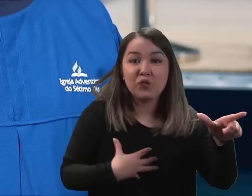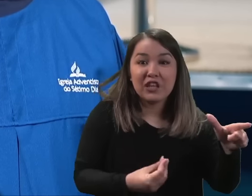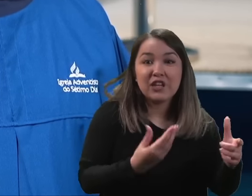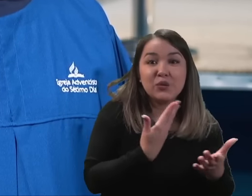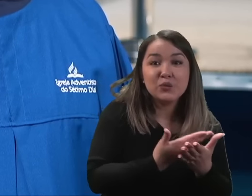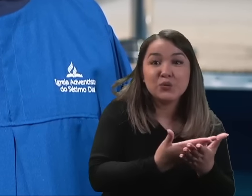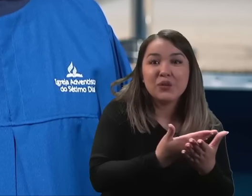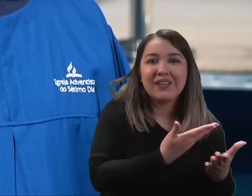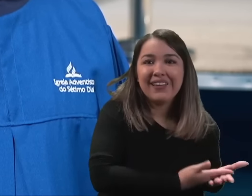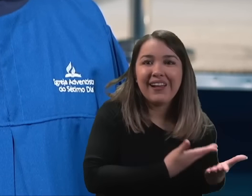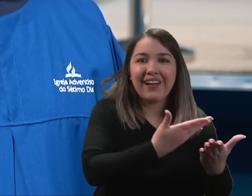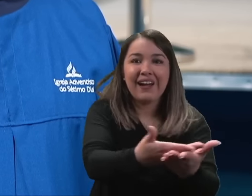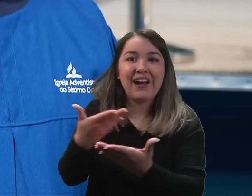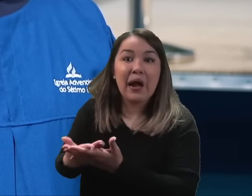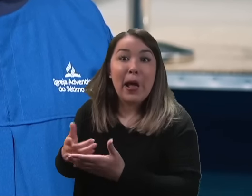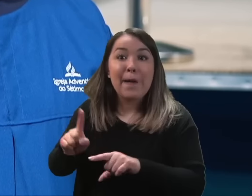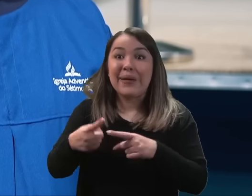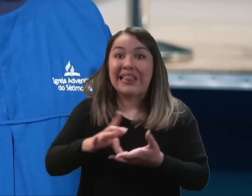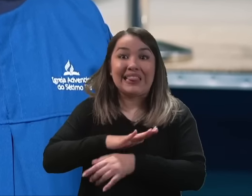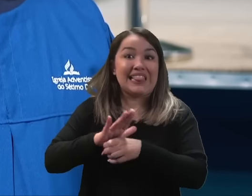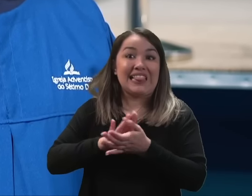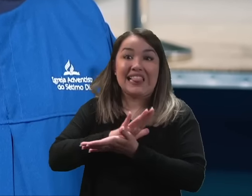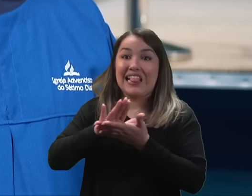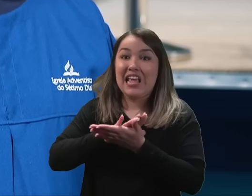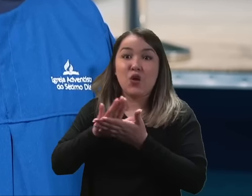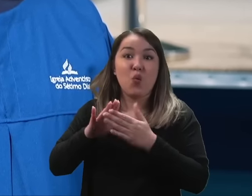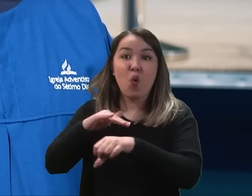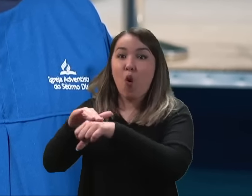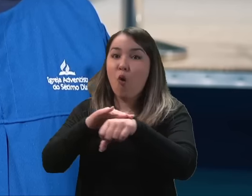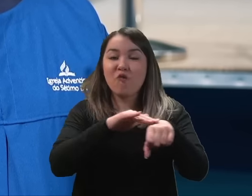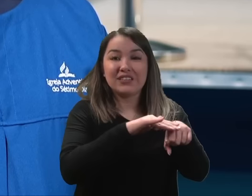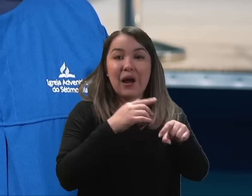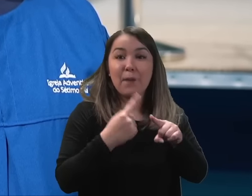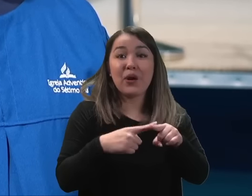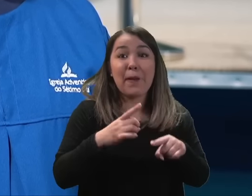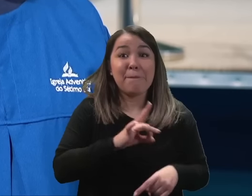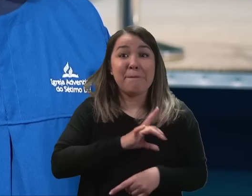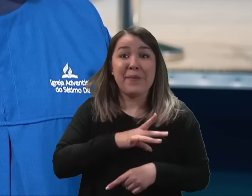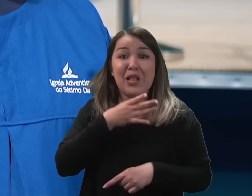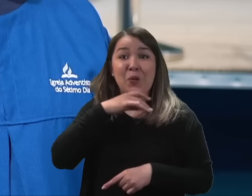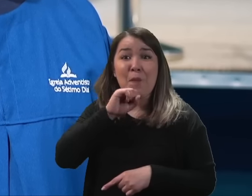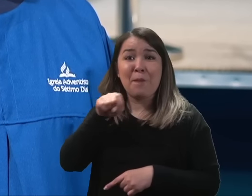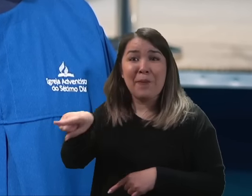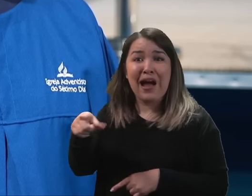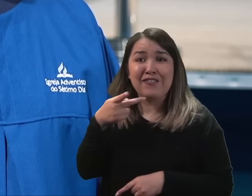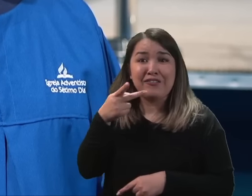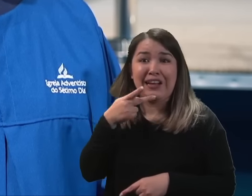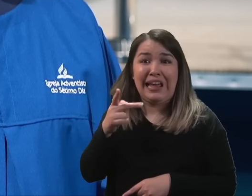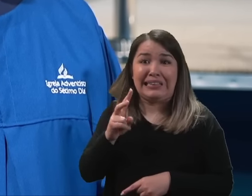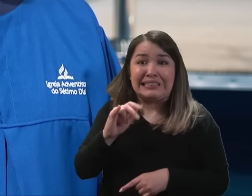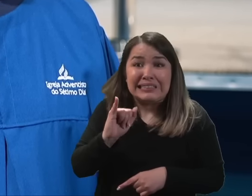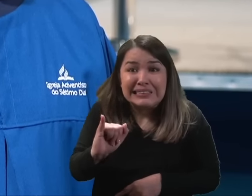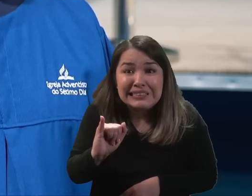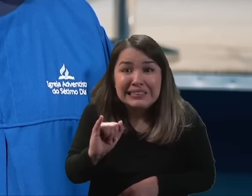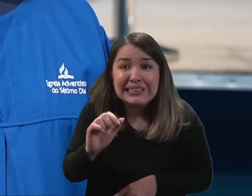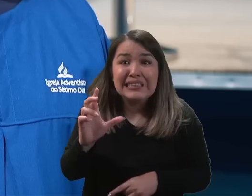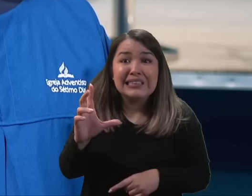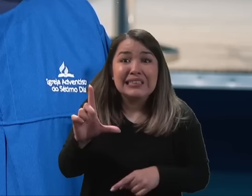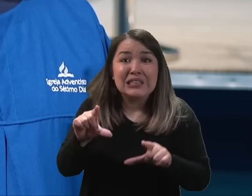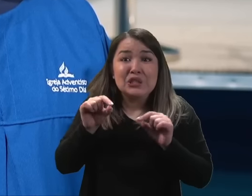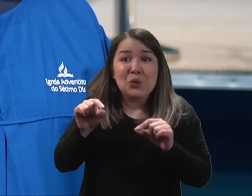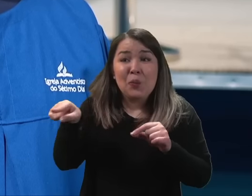conversava um com o outro pensando o o meu pai vai falar o que o avô vai falar se ele souber que eu estou sendo tocado